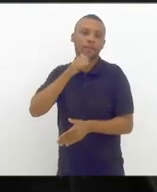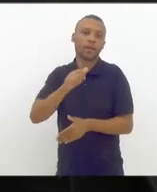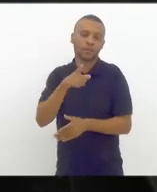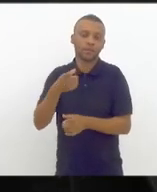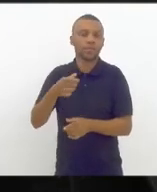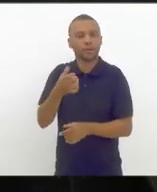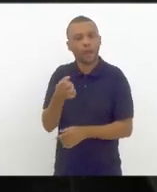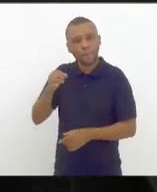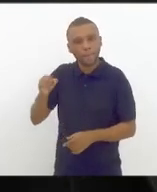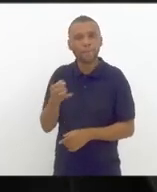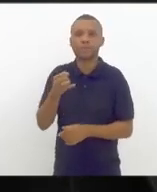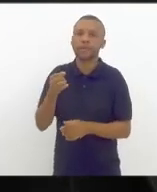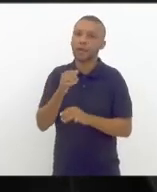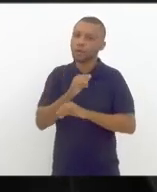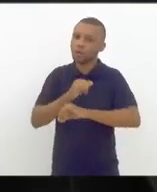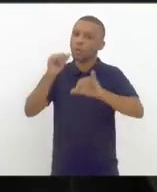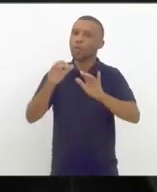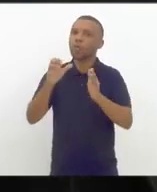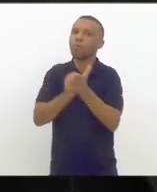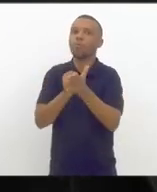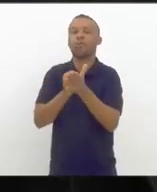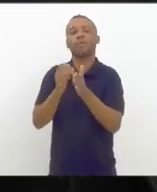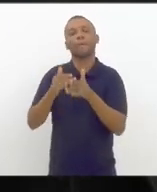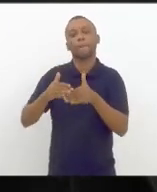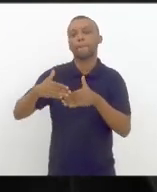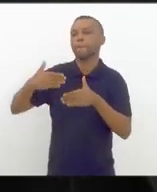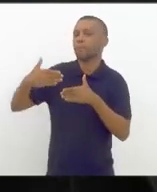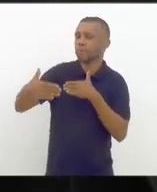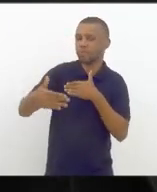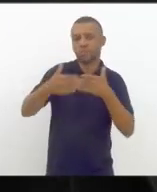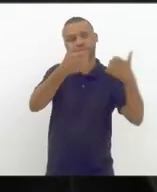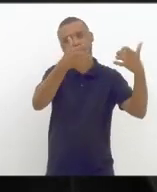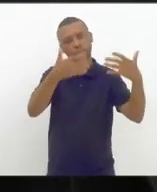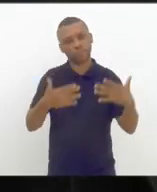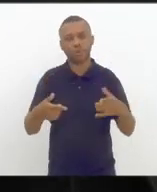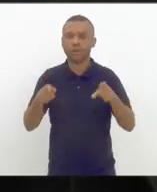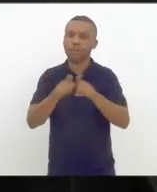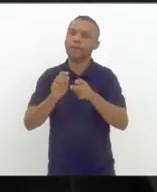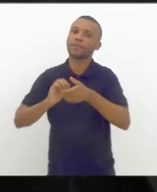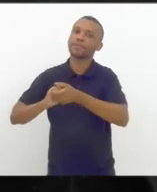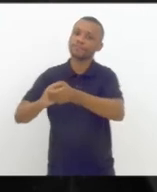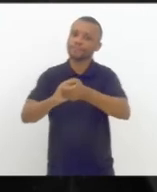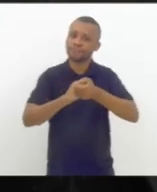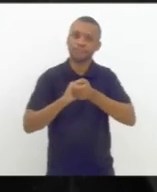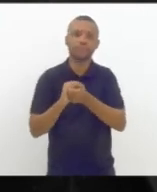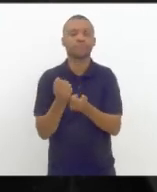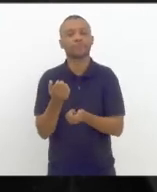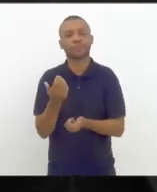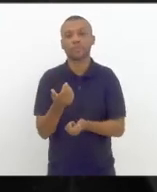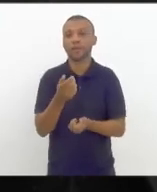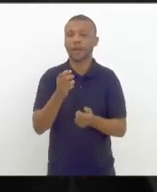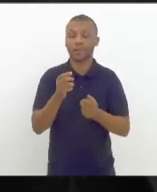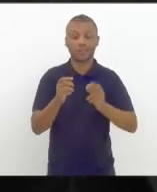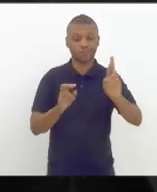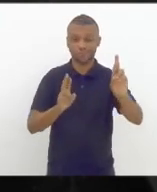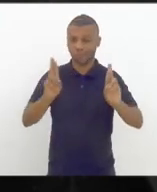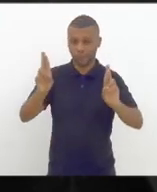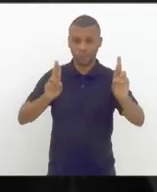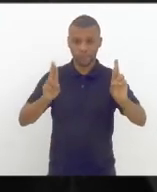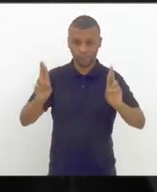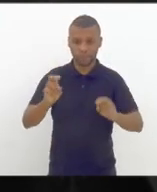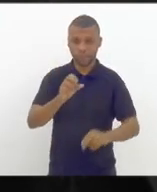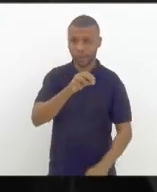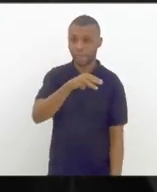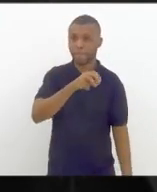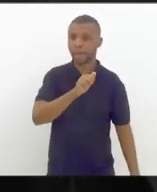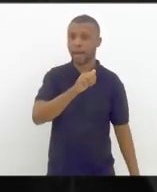aqui esse registro acompanhando dando sequência que vossa excelência mencionou e saudando aqui tanta madeiranconia quanto a Fernanda sixa